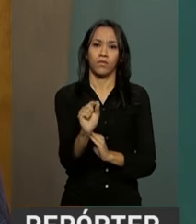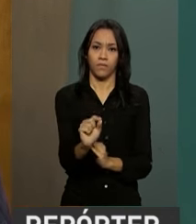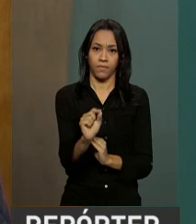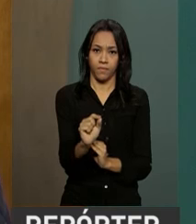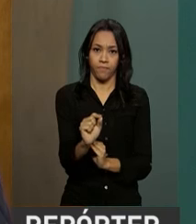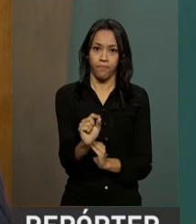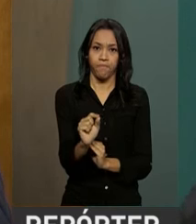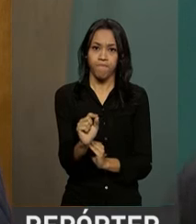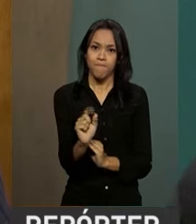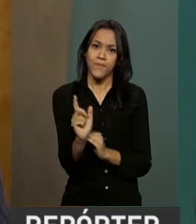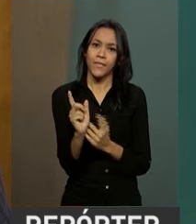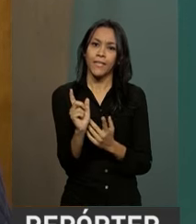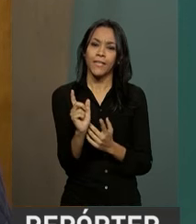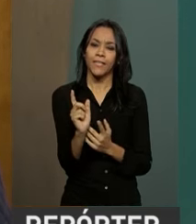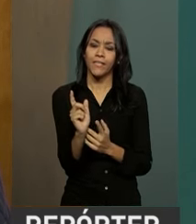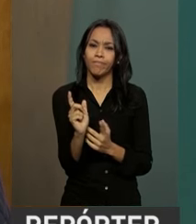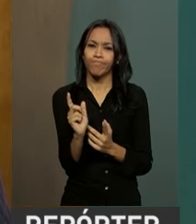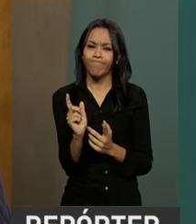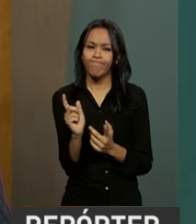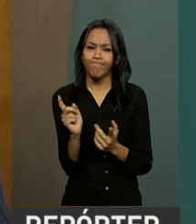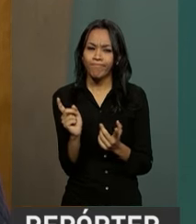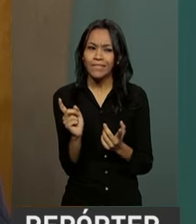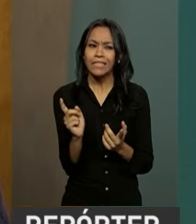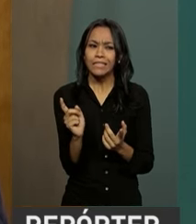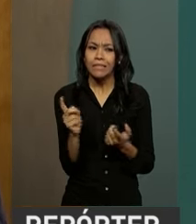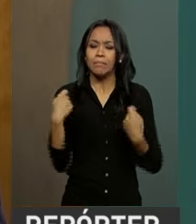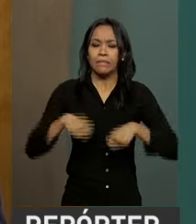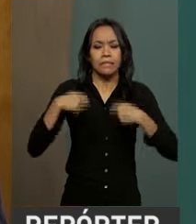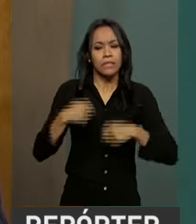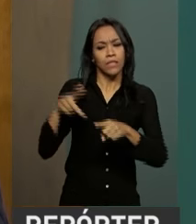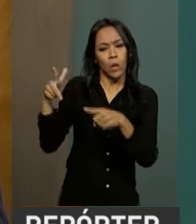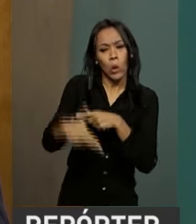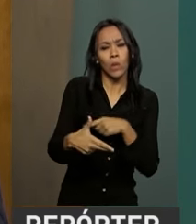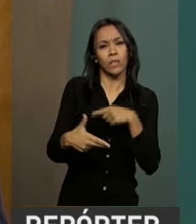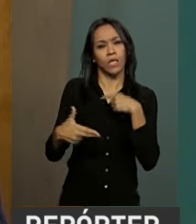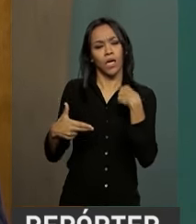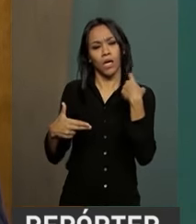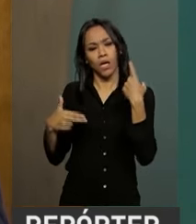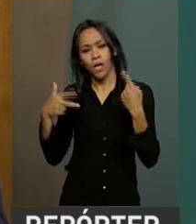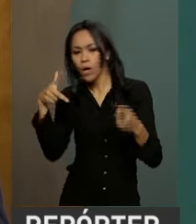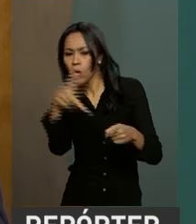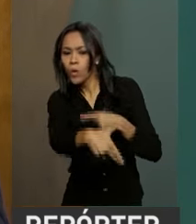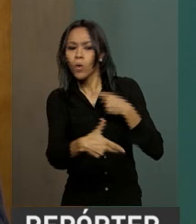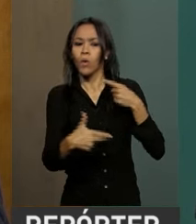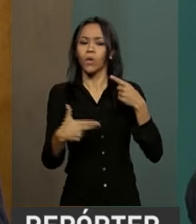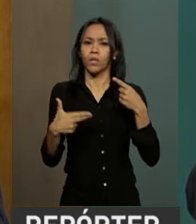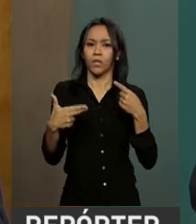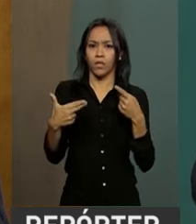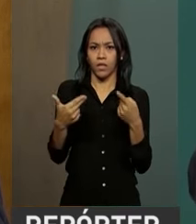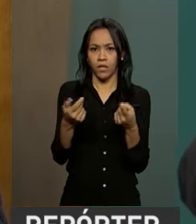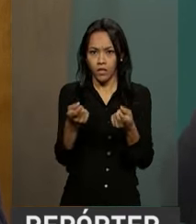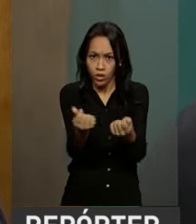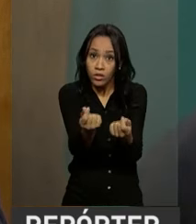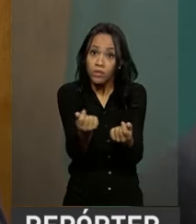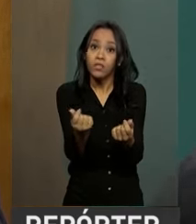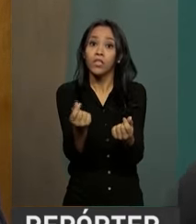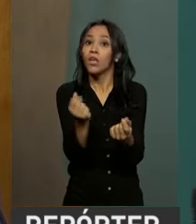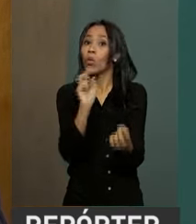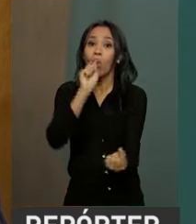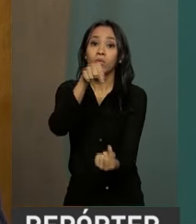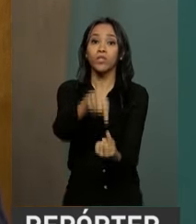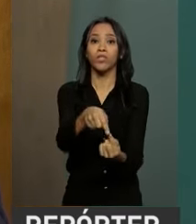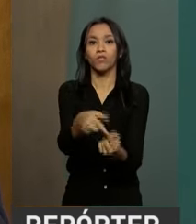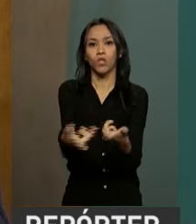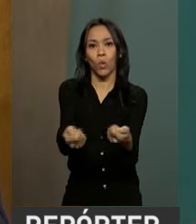haja necessidade de cortes importantes numa série de despesas, exatamente para que